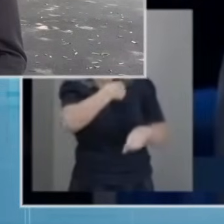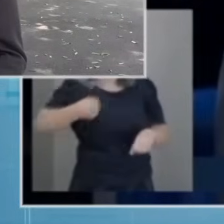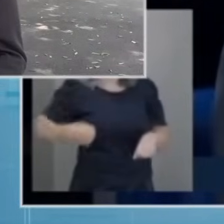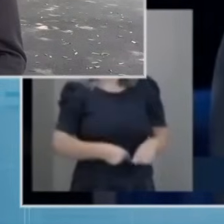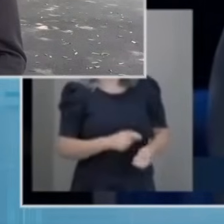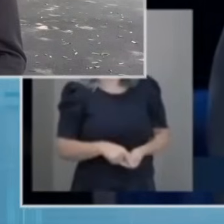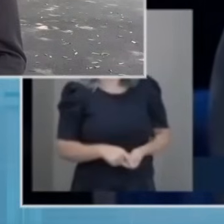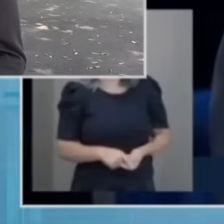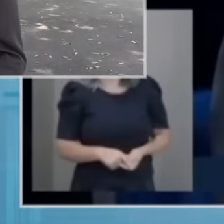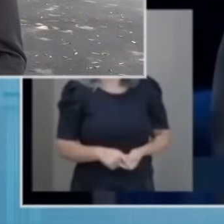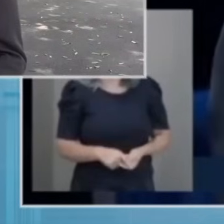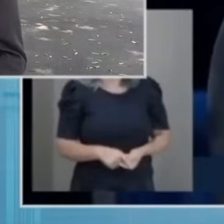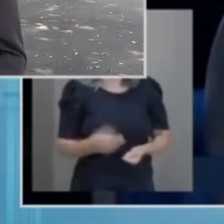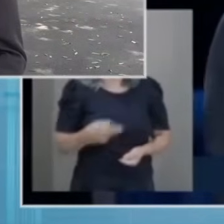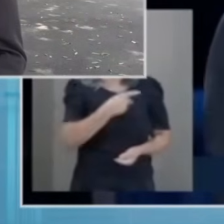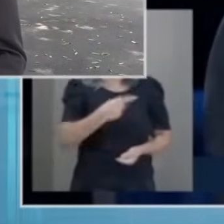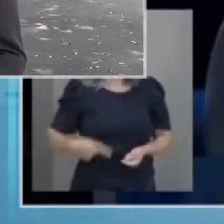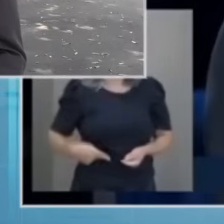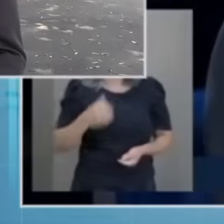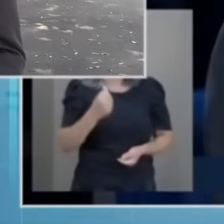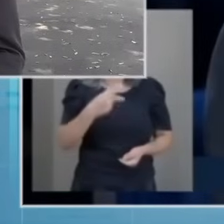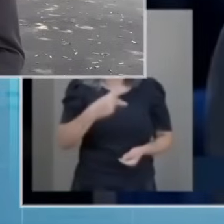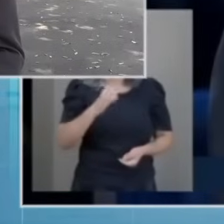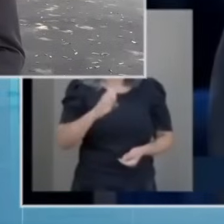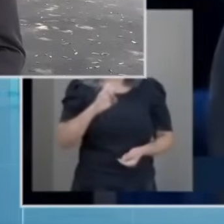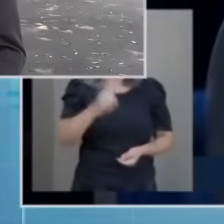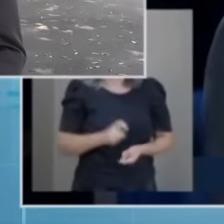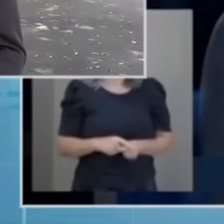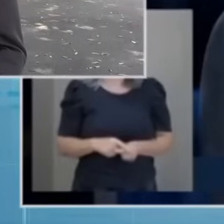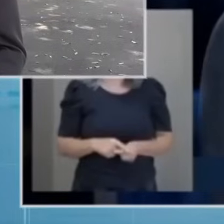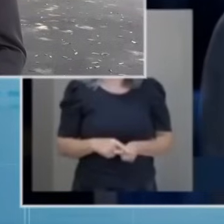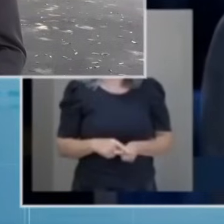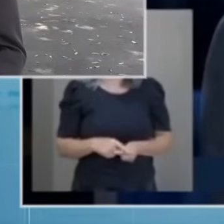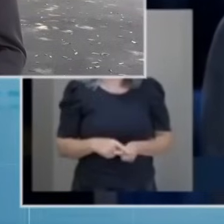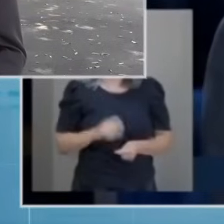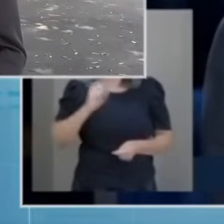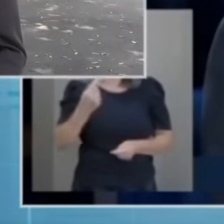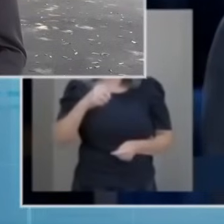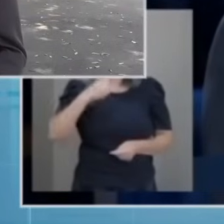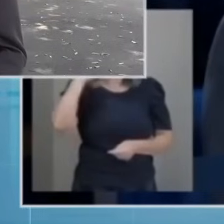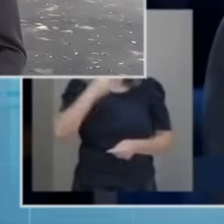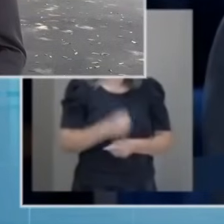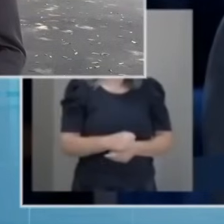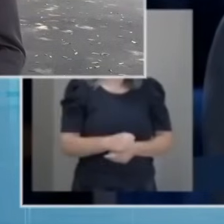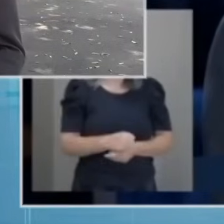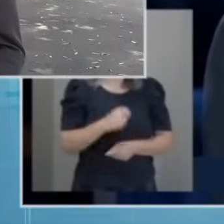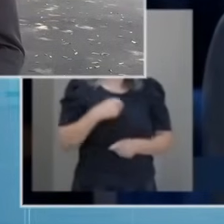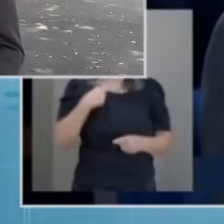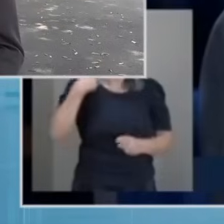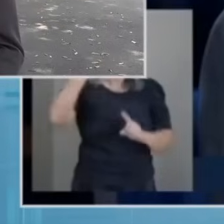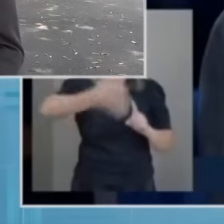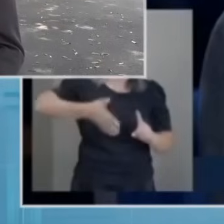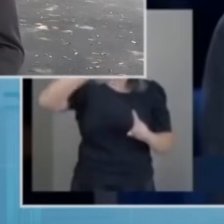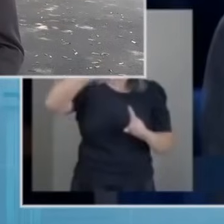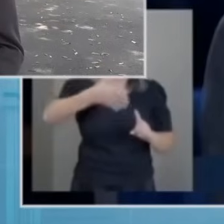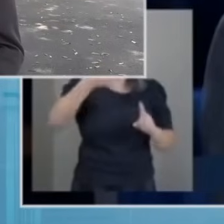cartão corporativo. Por isso, Rogério Marinho entende que o sigilo desse cartão corporativo deve ser quebrado para que as